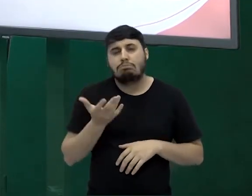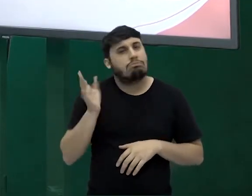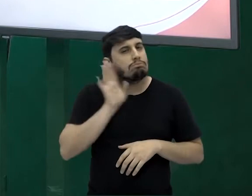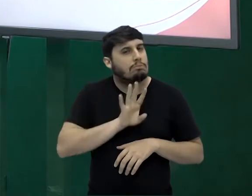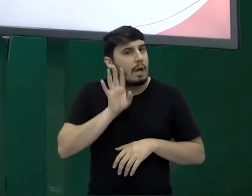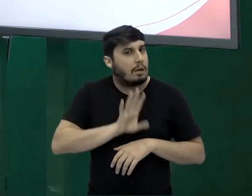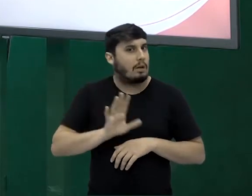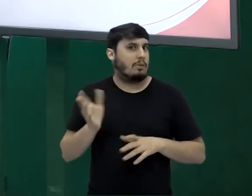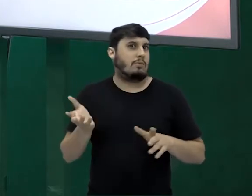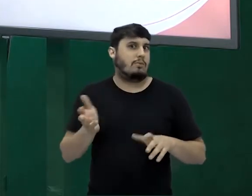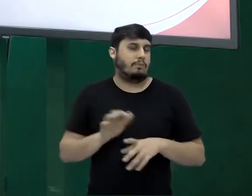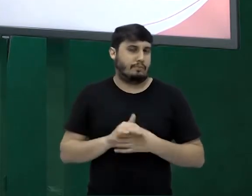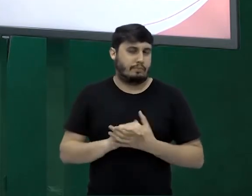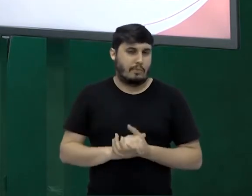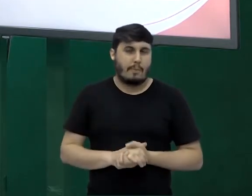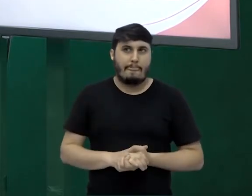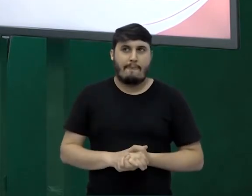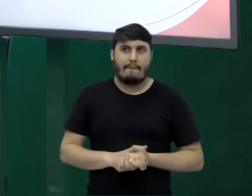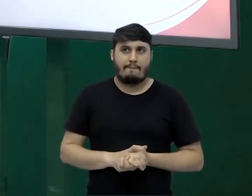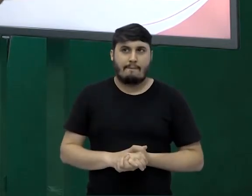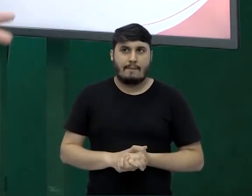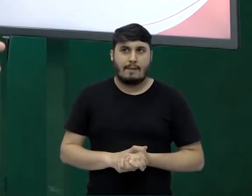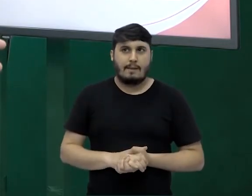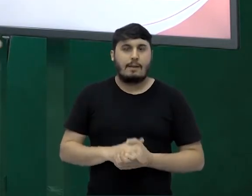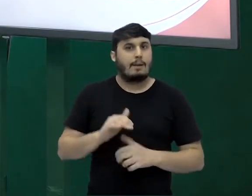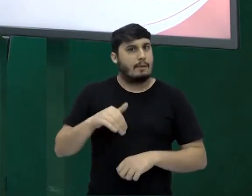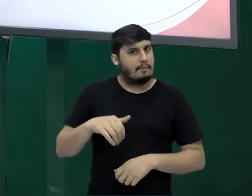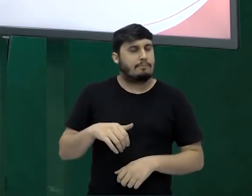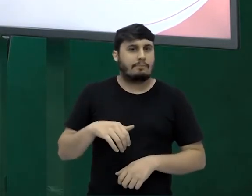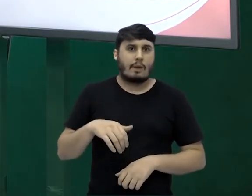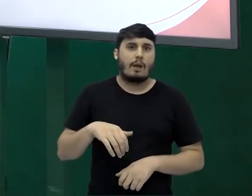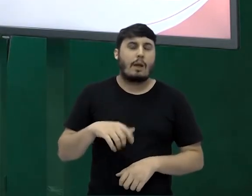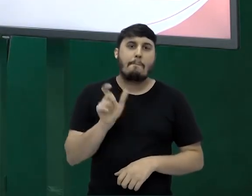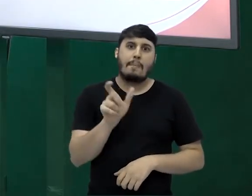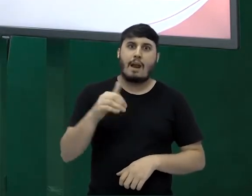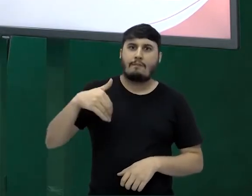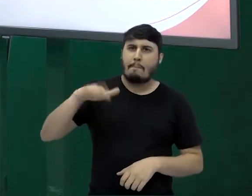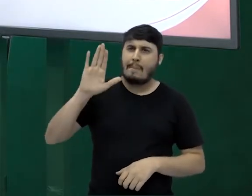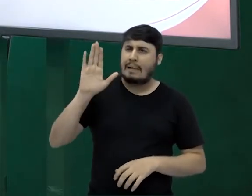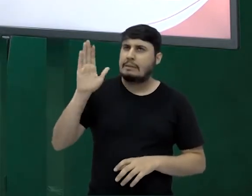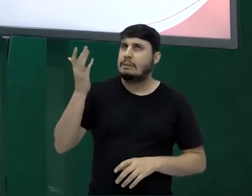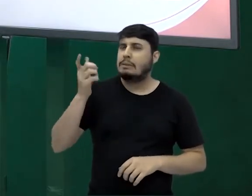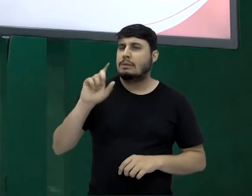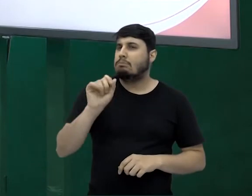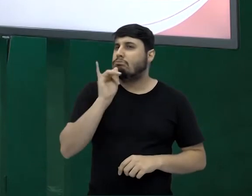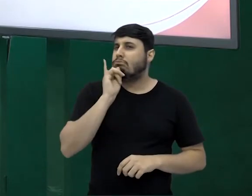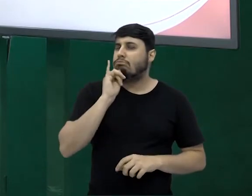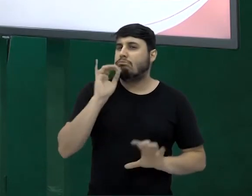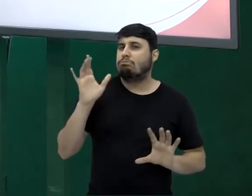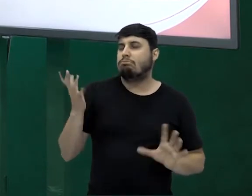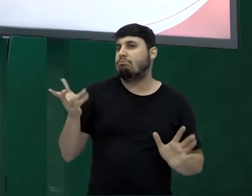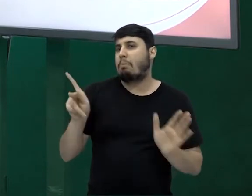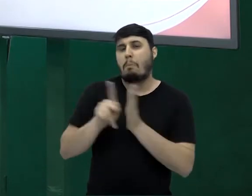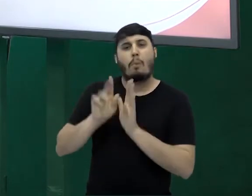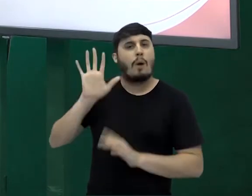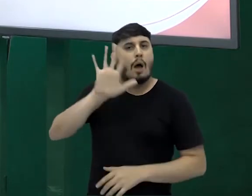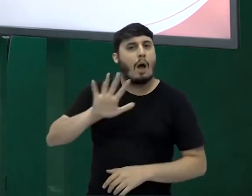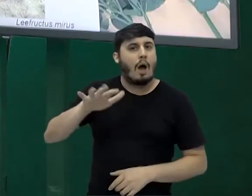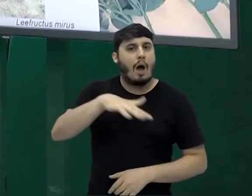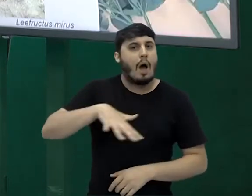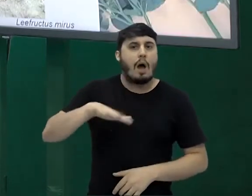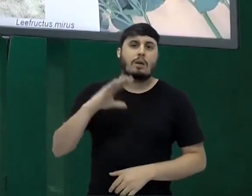legal, né? mais adaptada, se adaptar de modo mais adaptado. Paciência, é essa palavra que eu vou usar, e lide com isso,